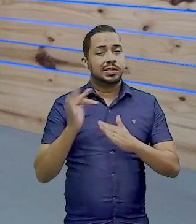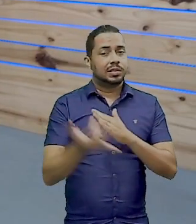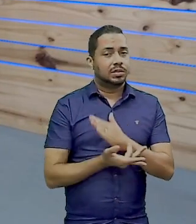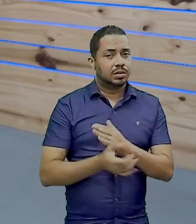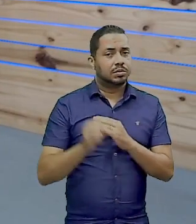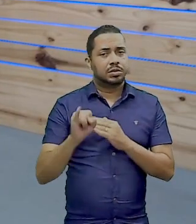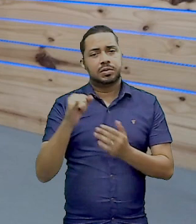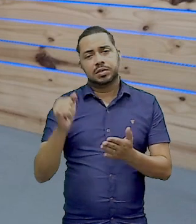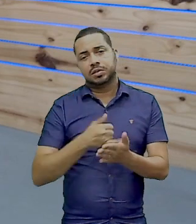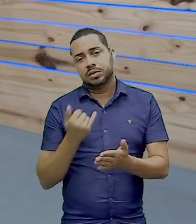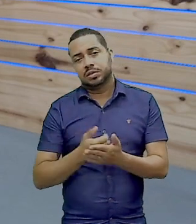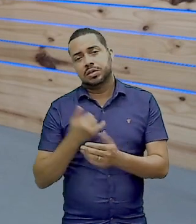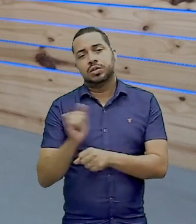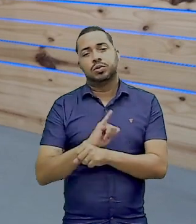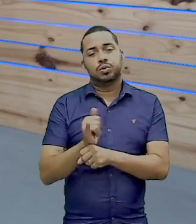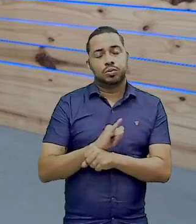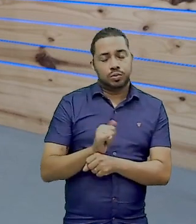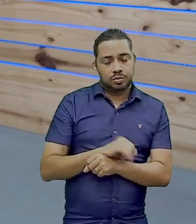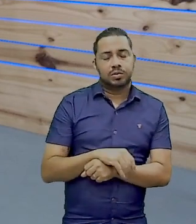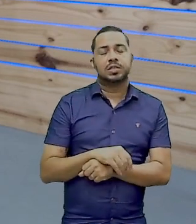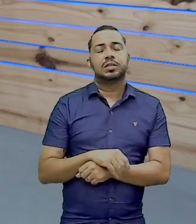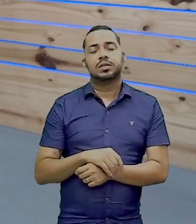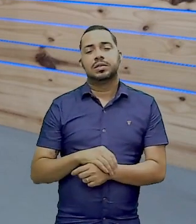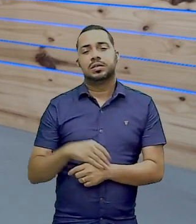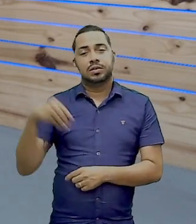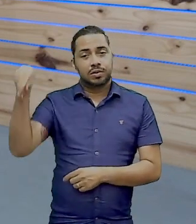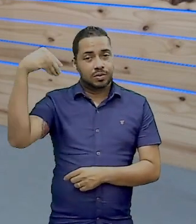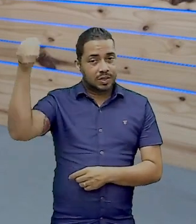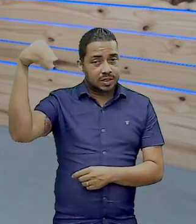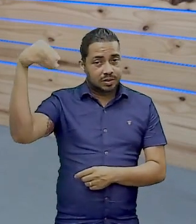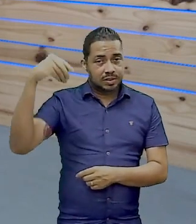inscrito no canal do YouTube, se inscreve, toca no sininho para